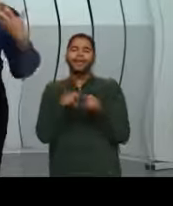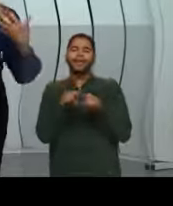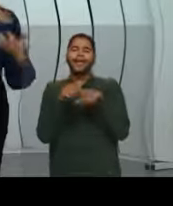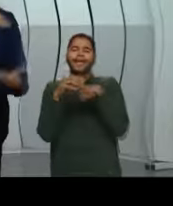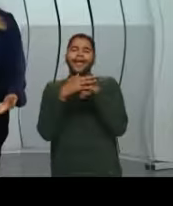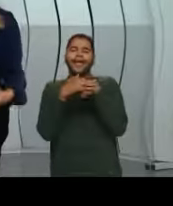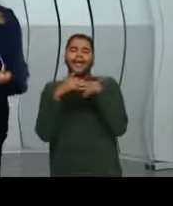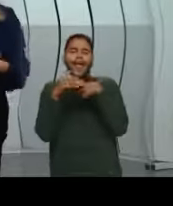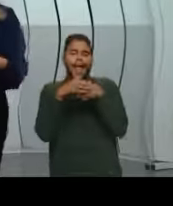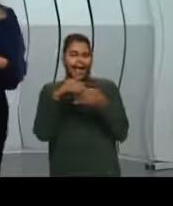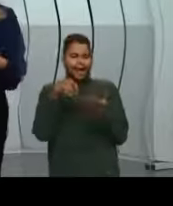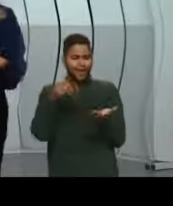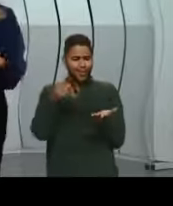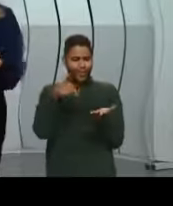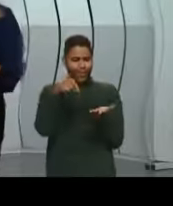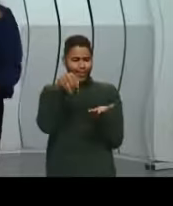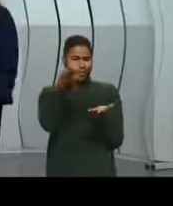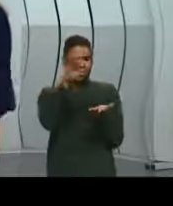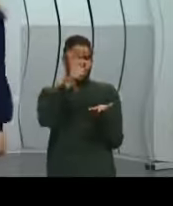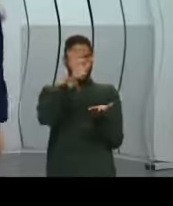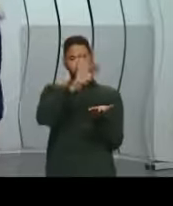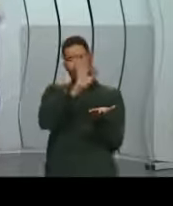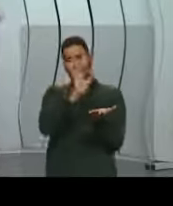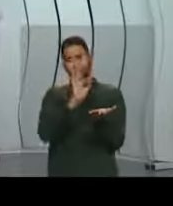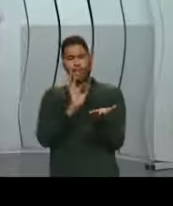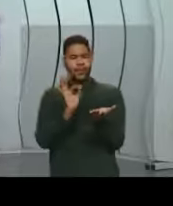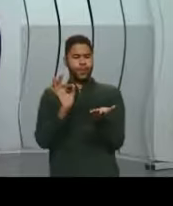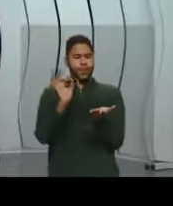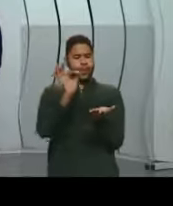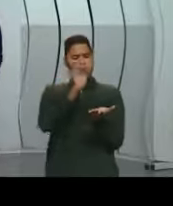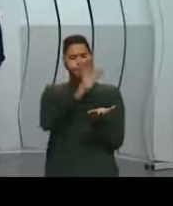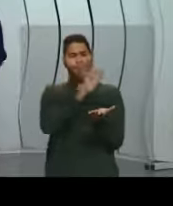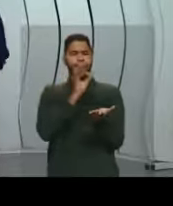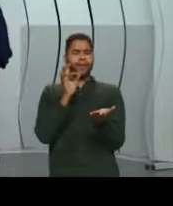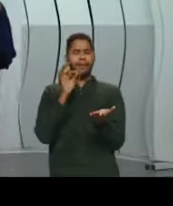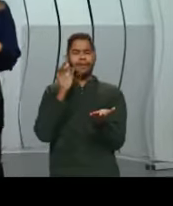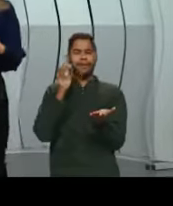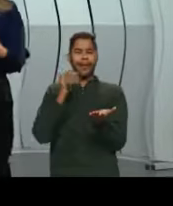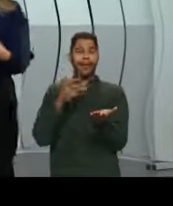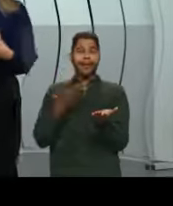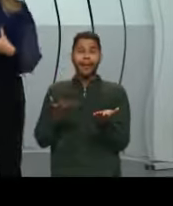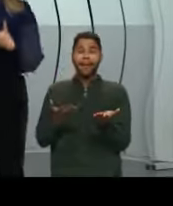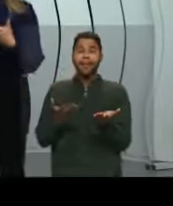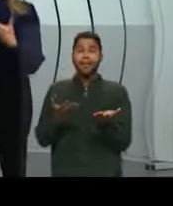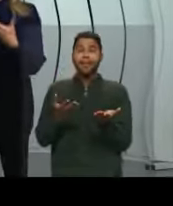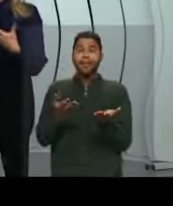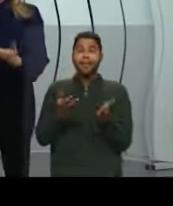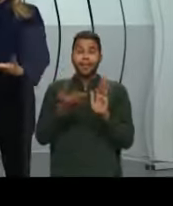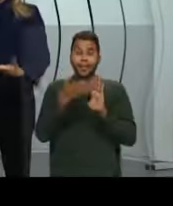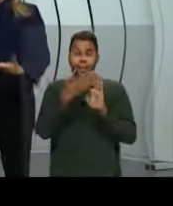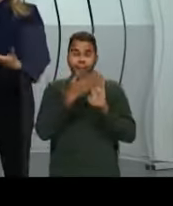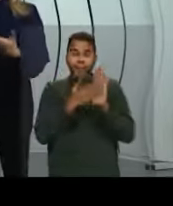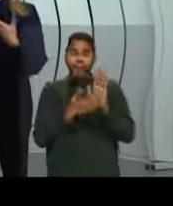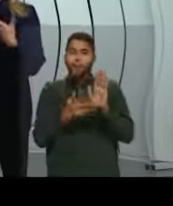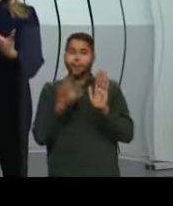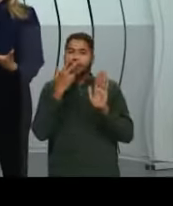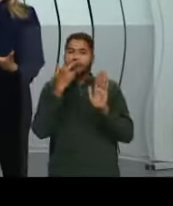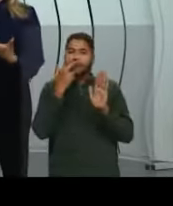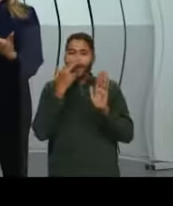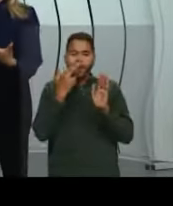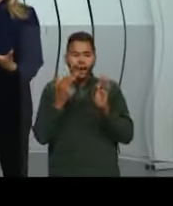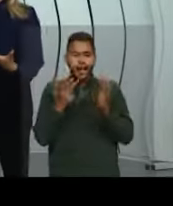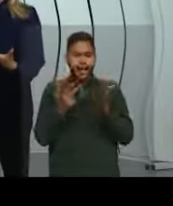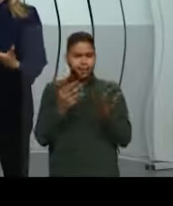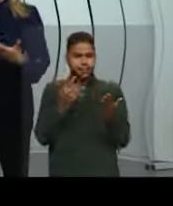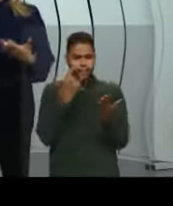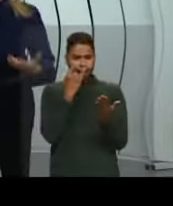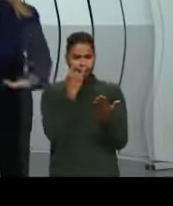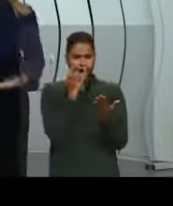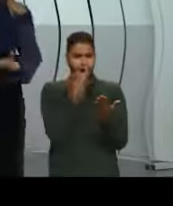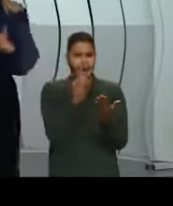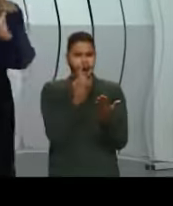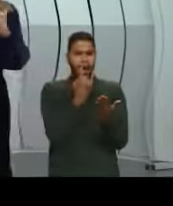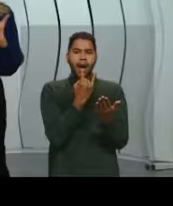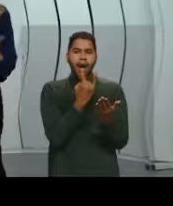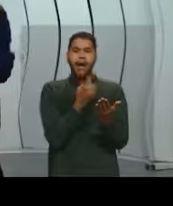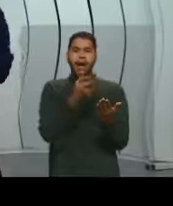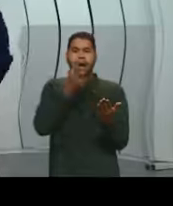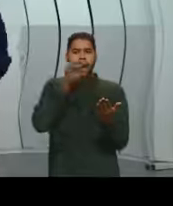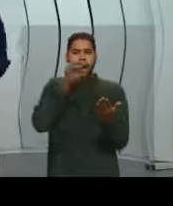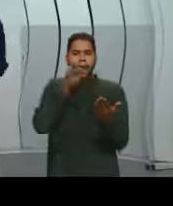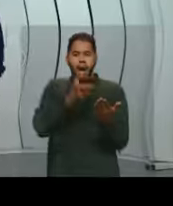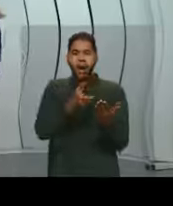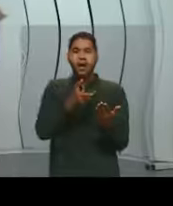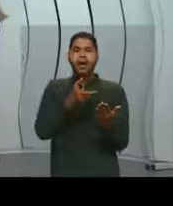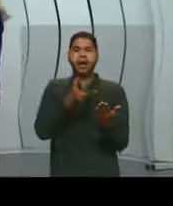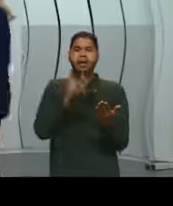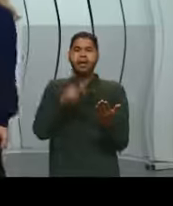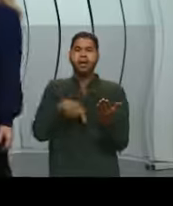Porque aquela embalagem está maravilhosa. Então, a capa de revista é como uma embalagem para chamar a atenção. É a